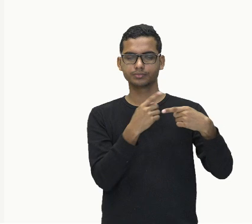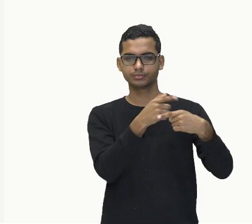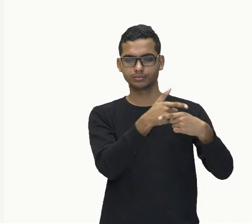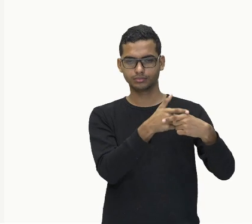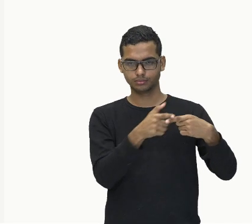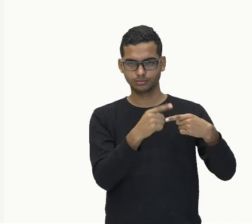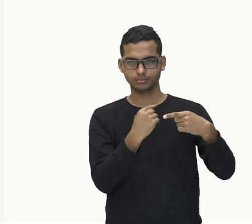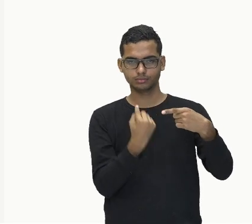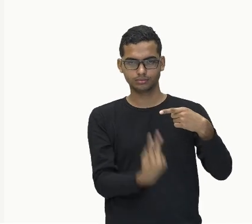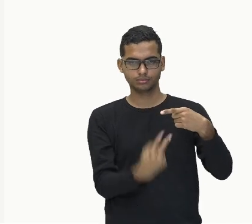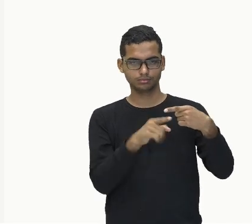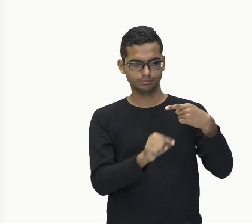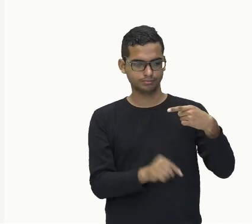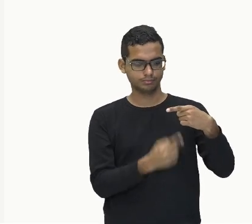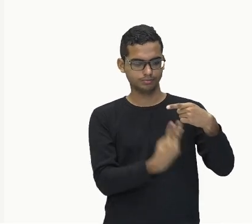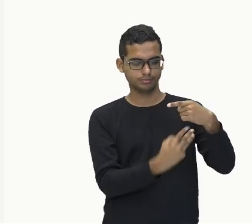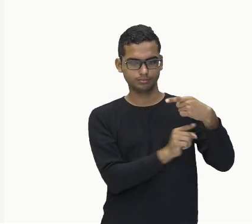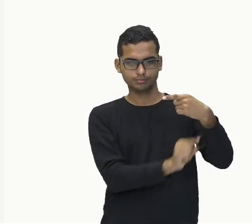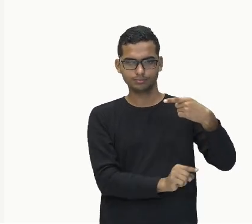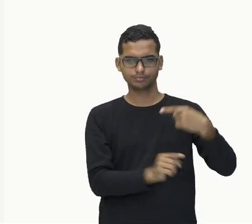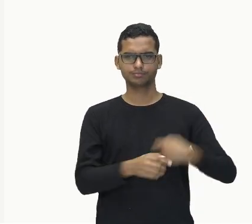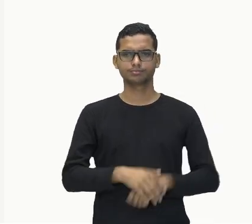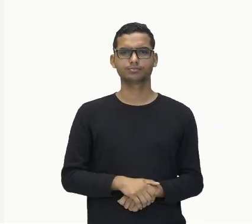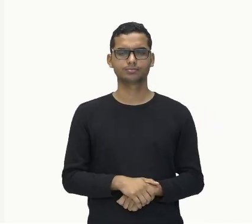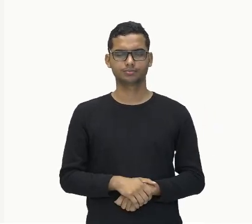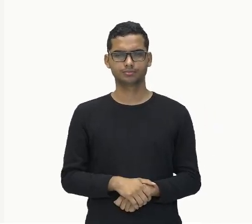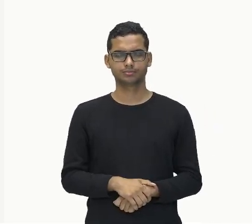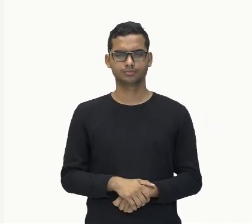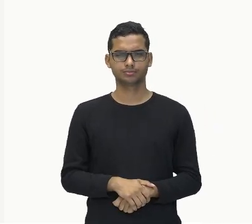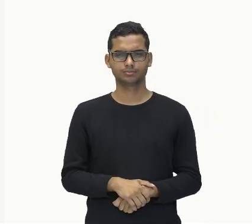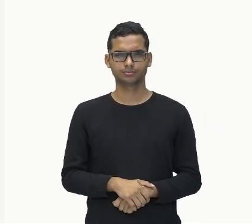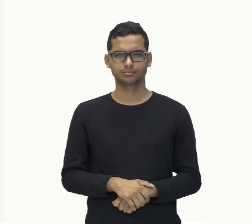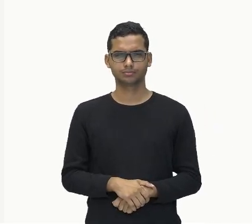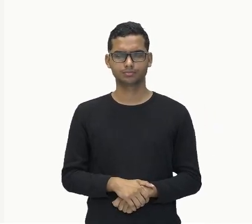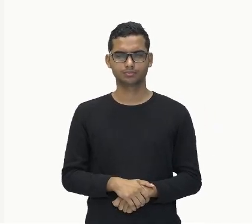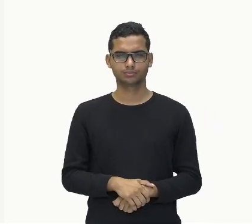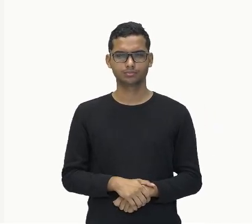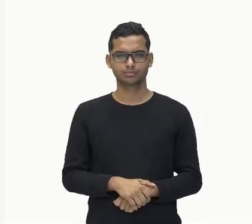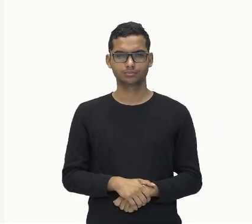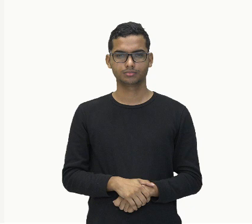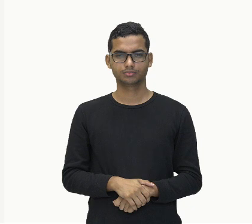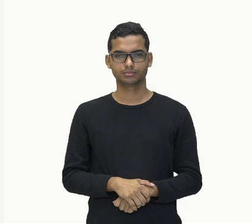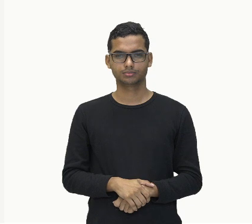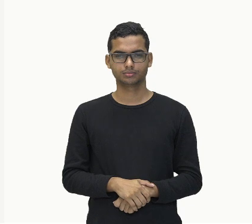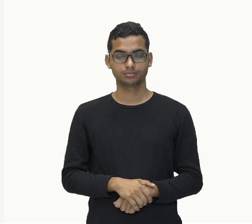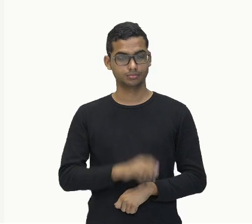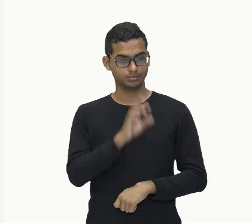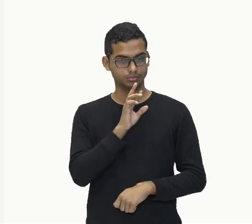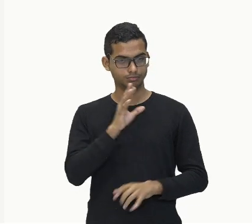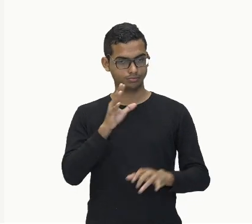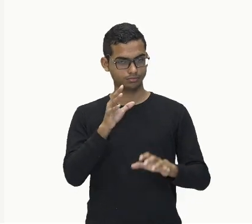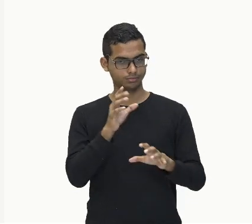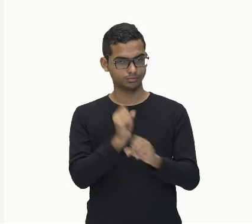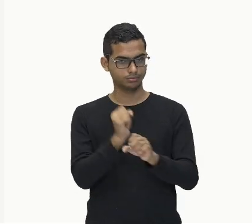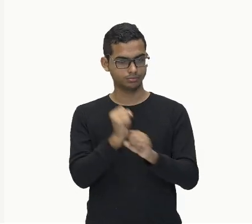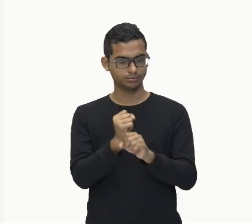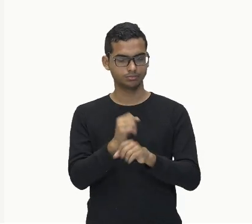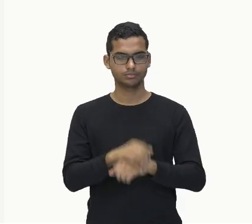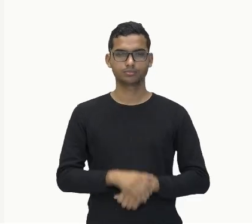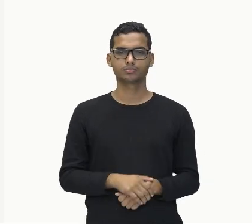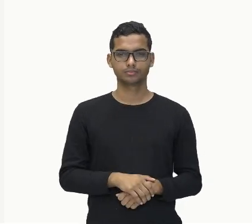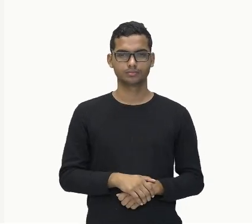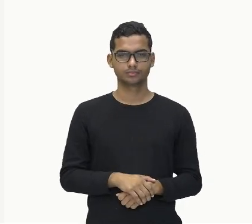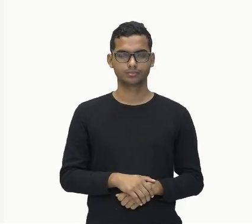fatorial sobre 2 fatorial vezes 3 fatorial. E aí, a gente vai desenvolver essa combinação.